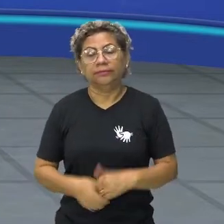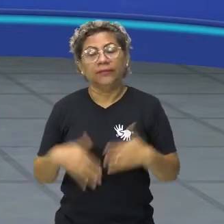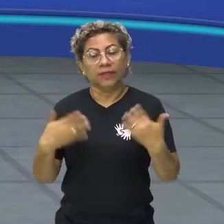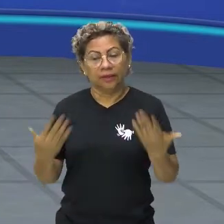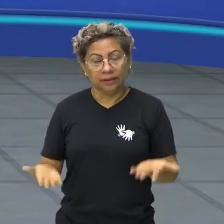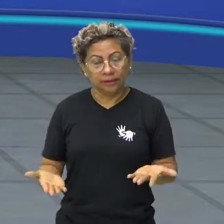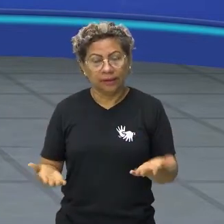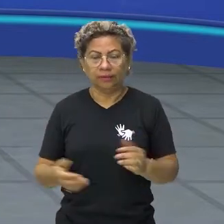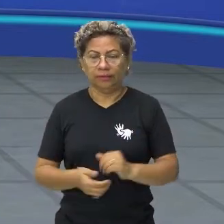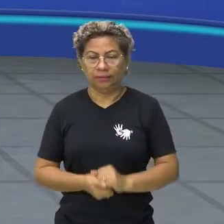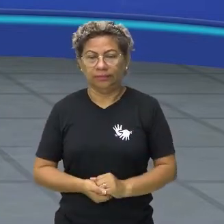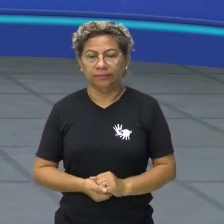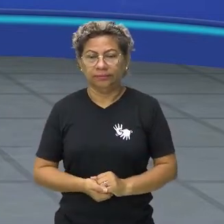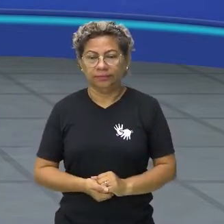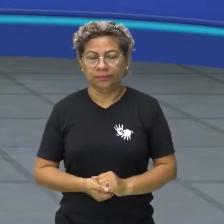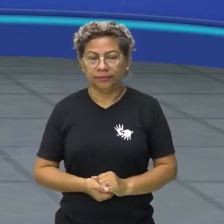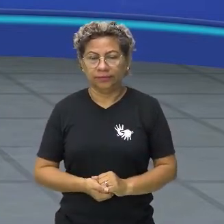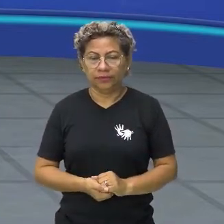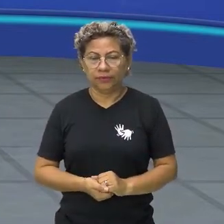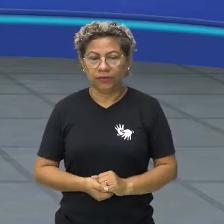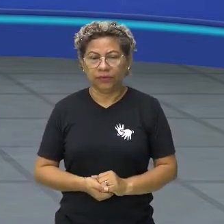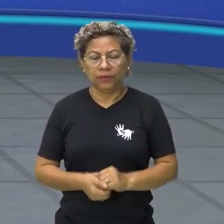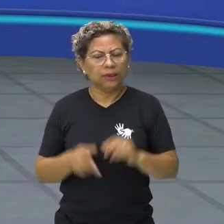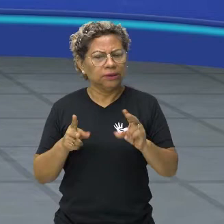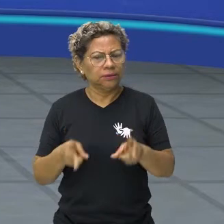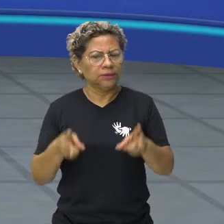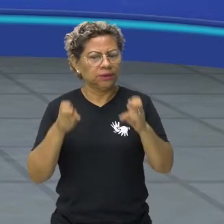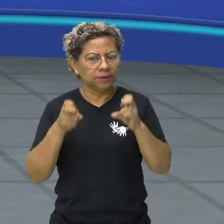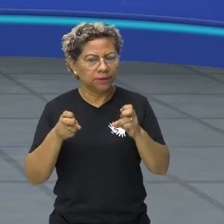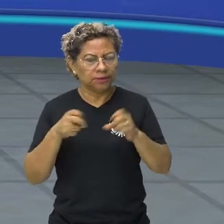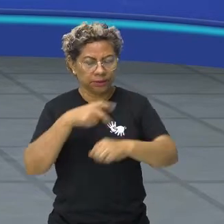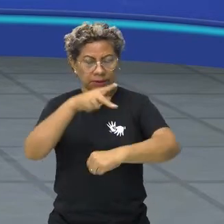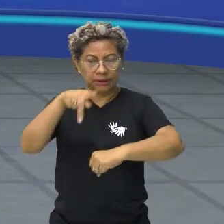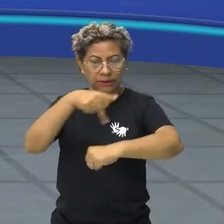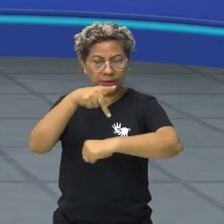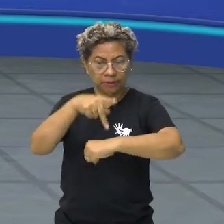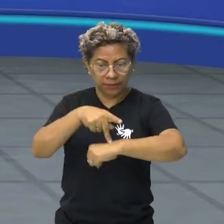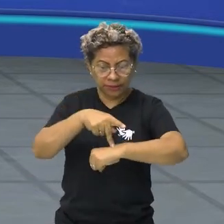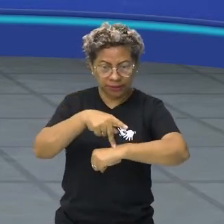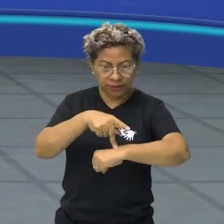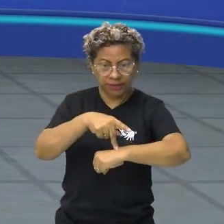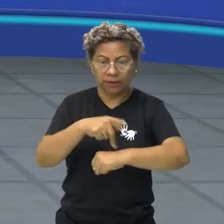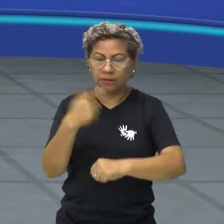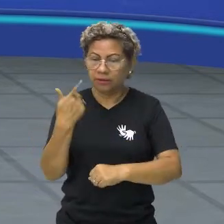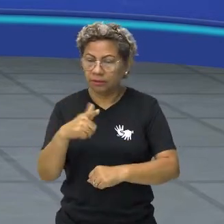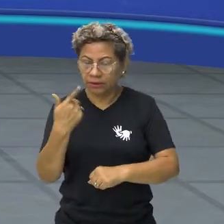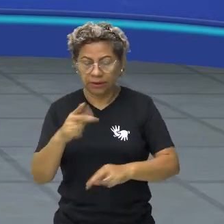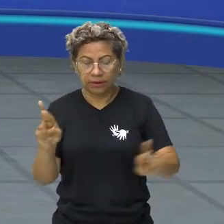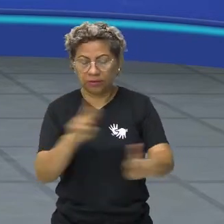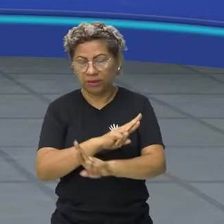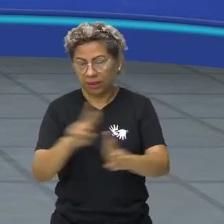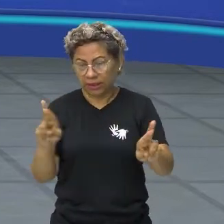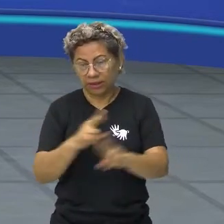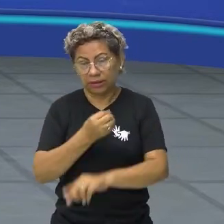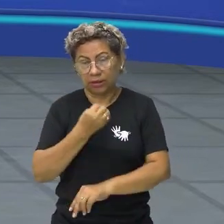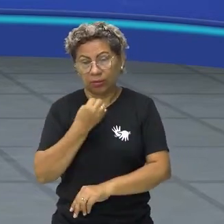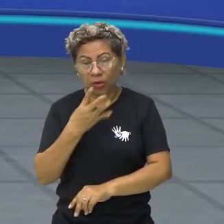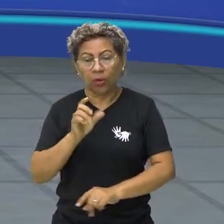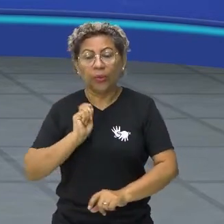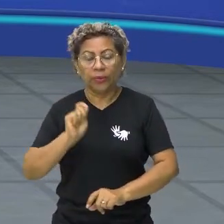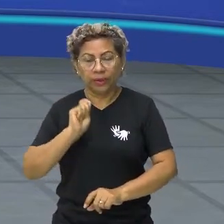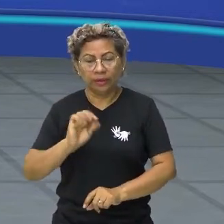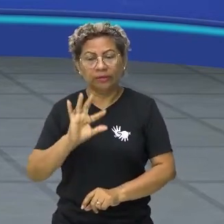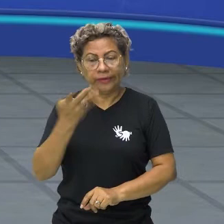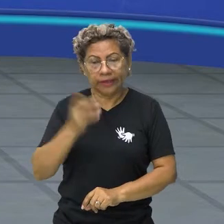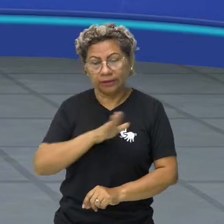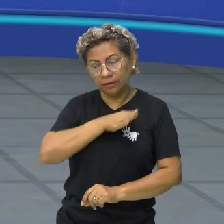Então, gente, quando a gente verifica que esses países eles não estão se dando bem economicamente, eles podem acionar